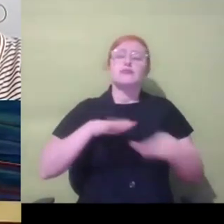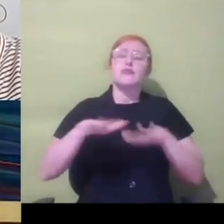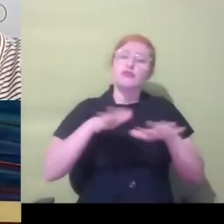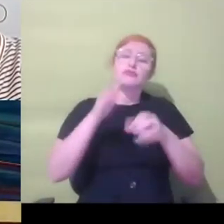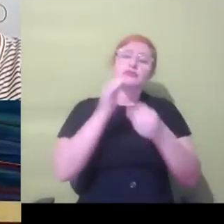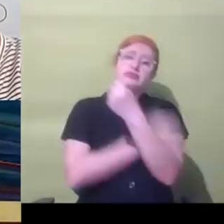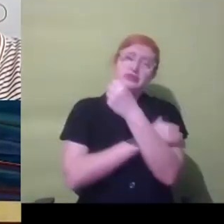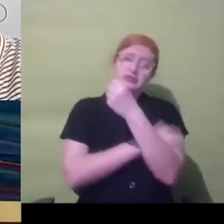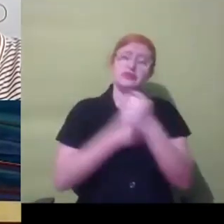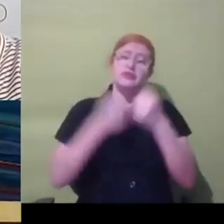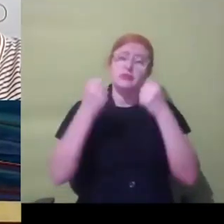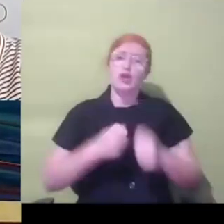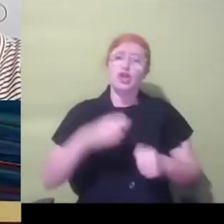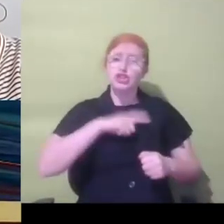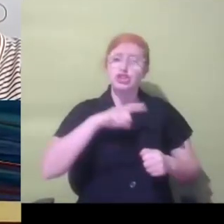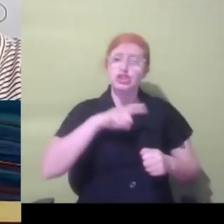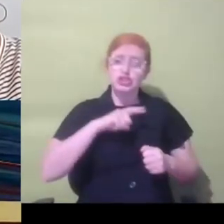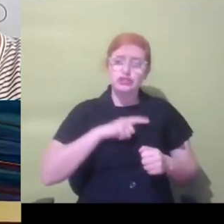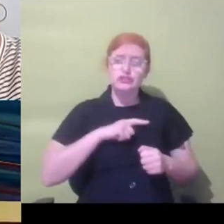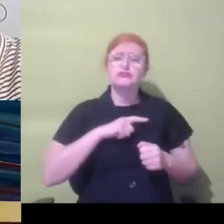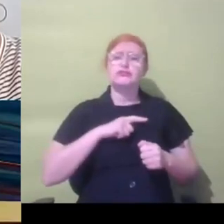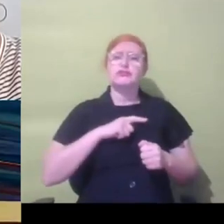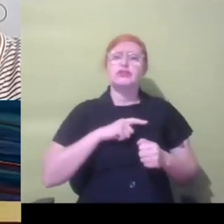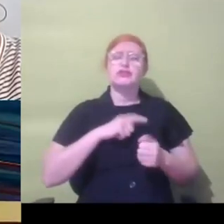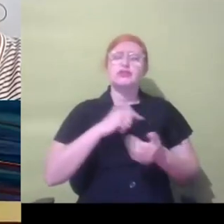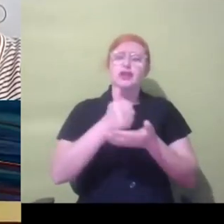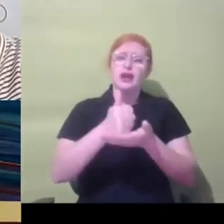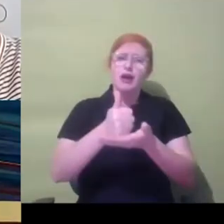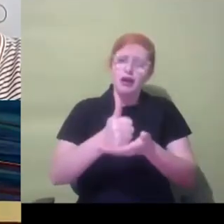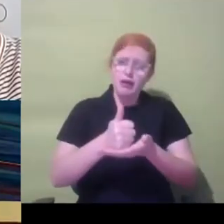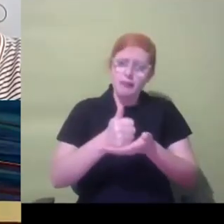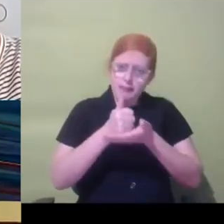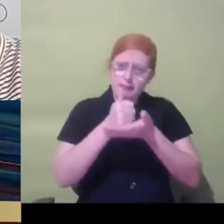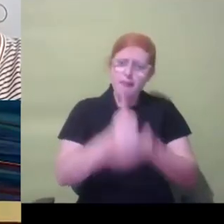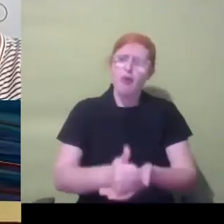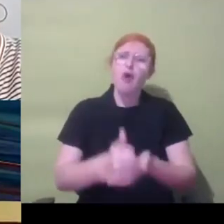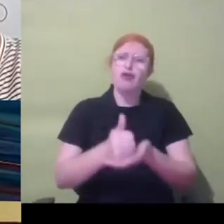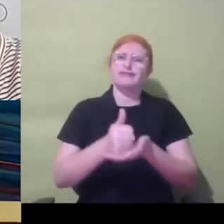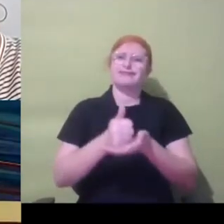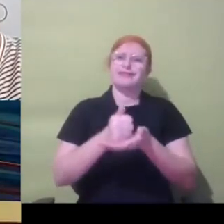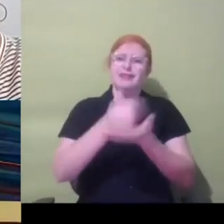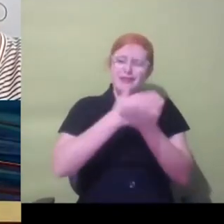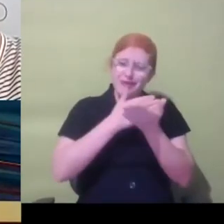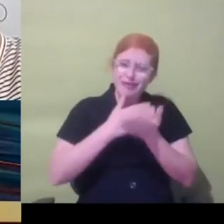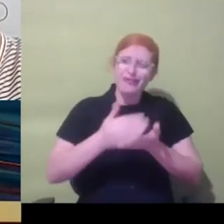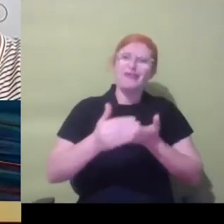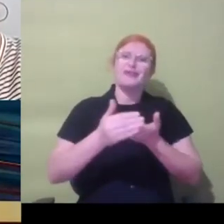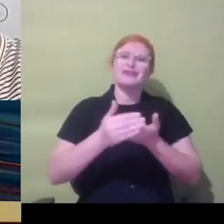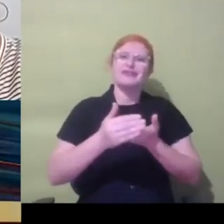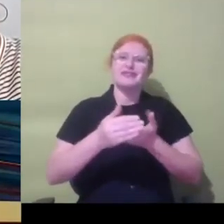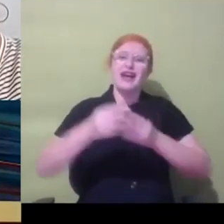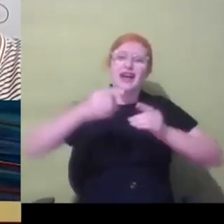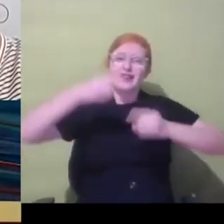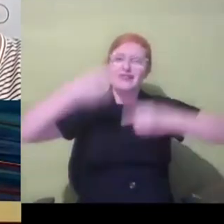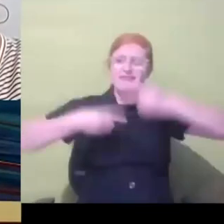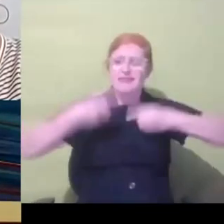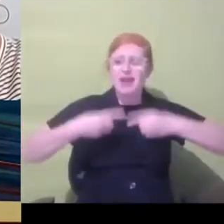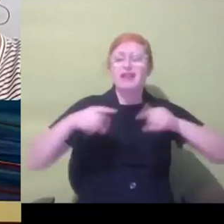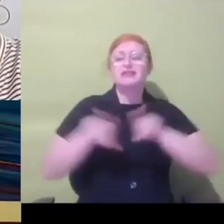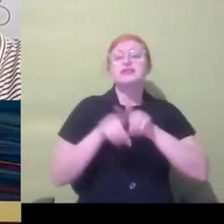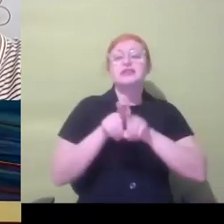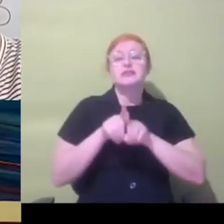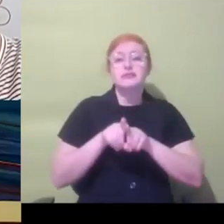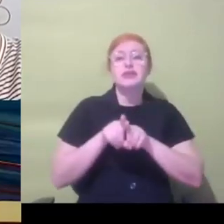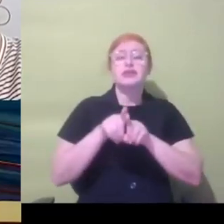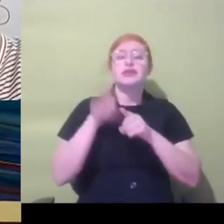que podem ter os nossos subsídios como porta de entrada, como ponto inicial desse debate e